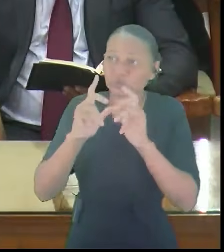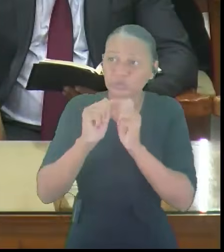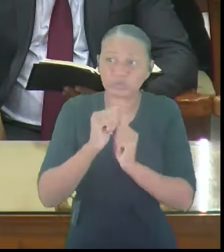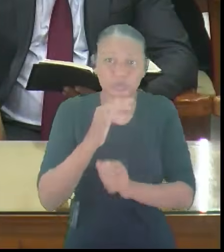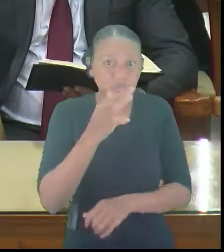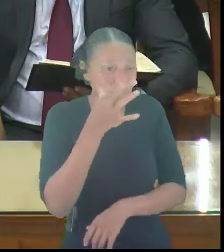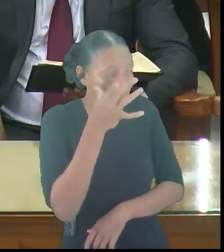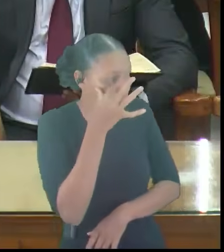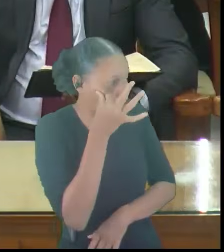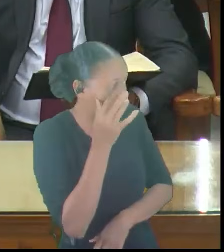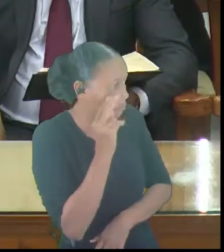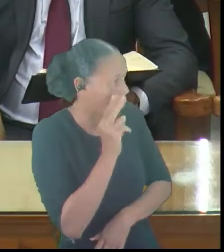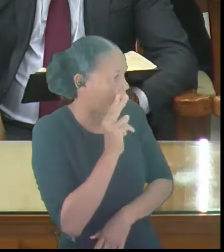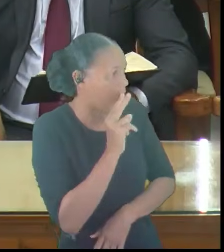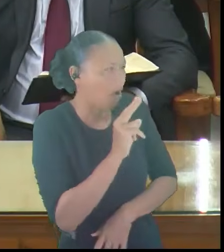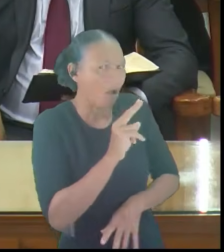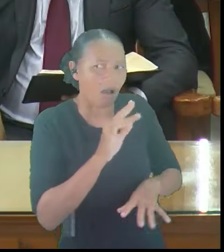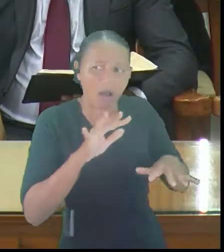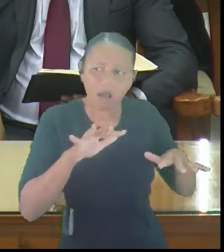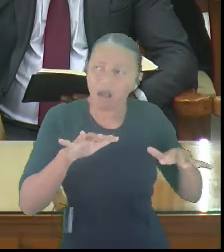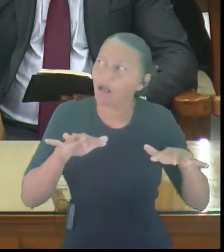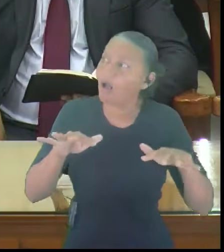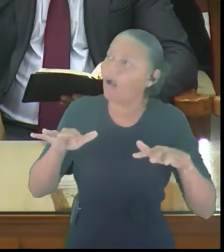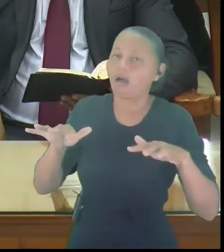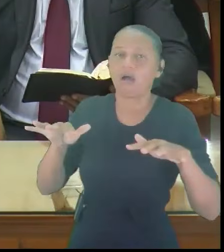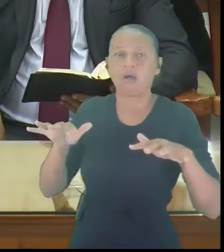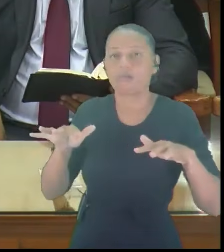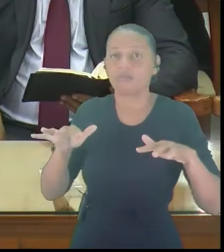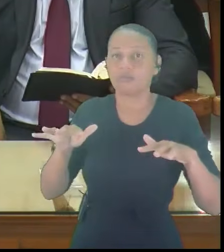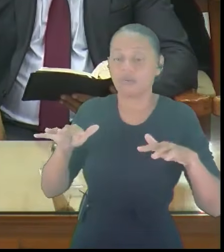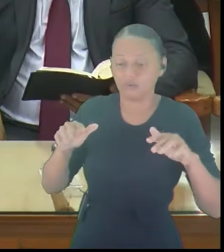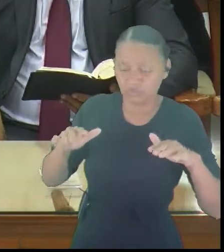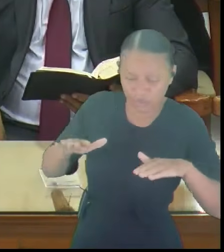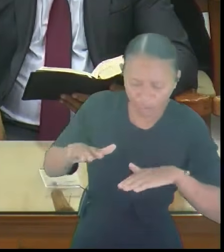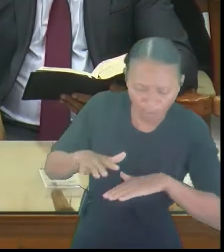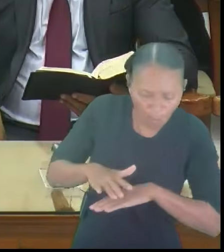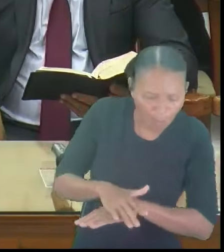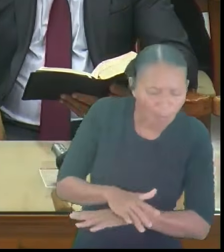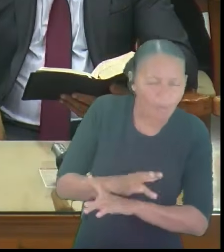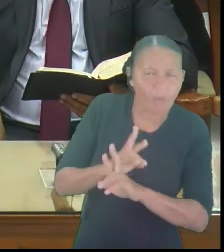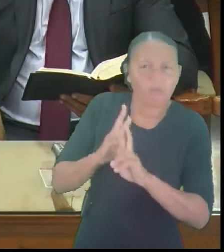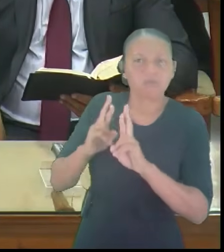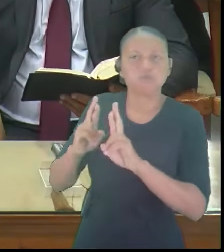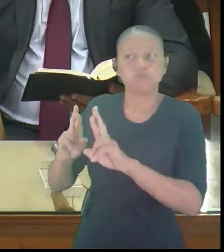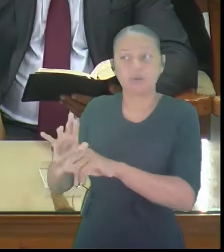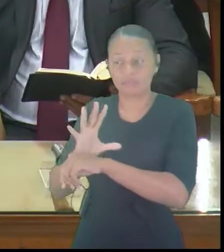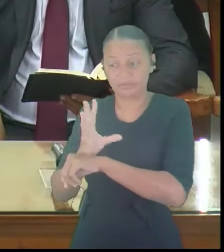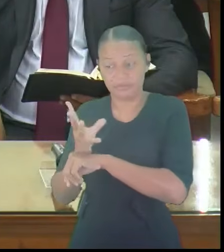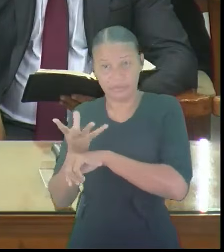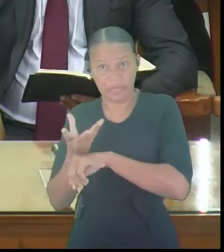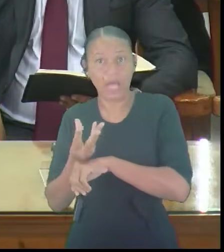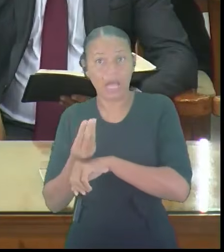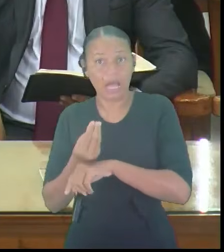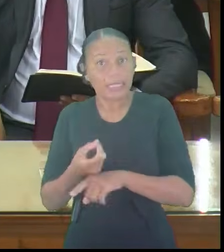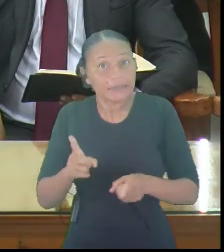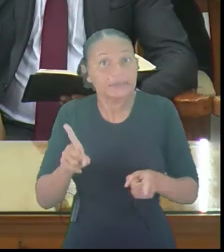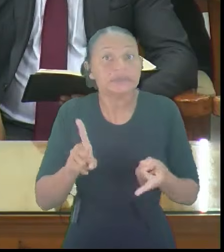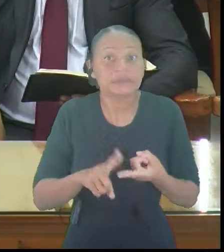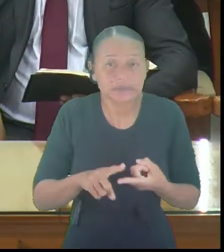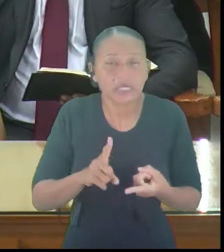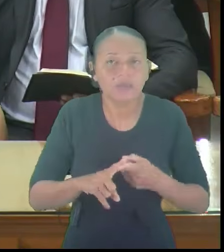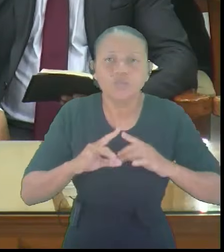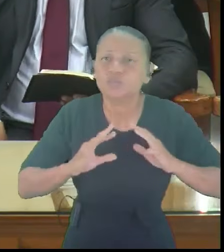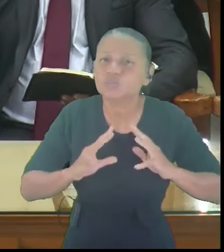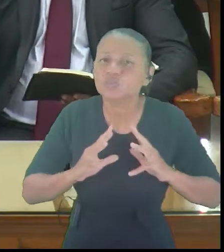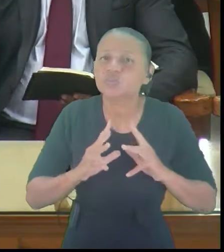essas coisas. A Bíblia diz que houve um temor na igreja e houve um temor em